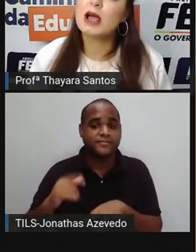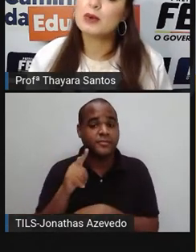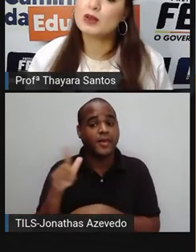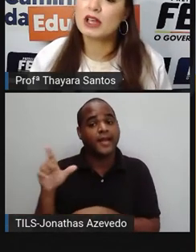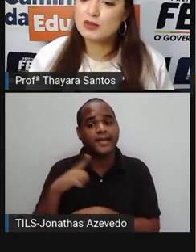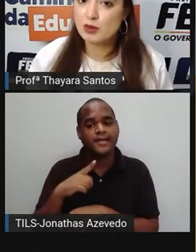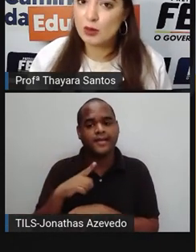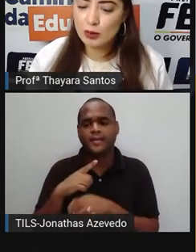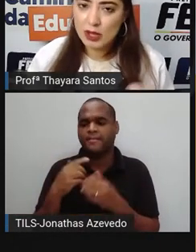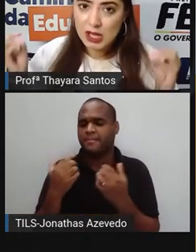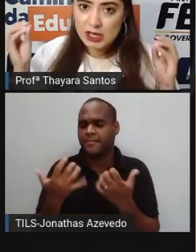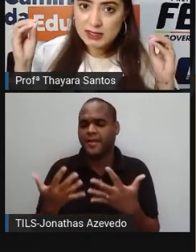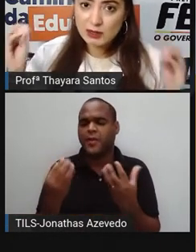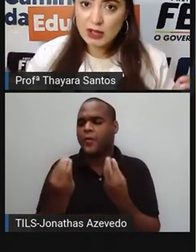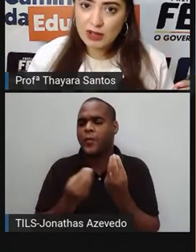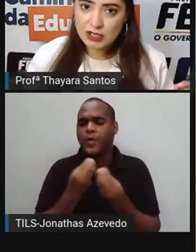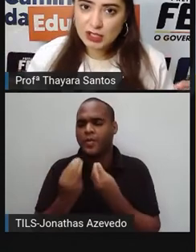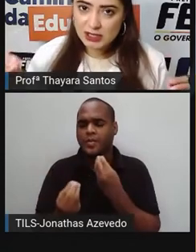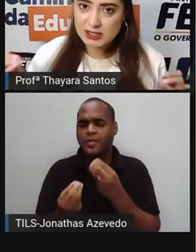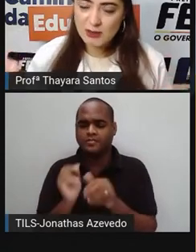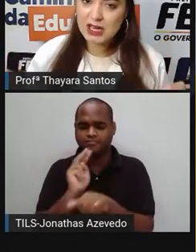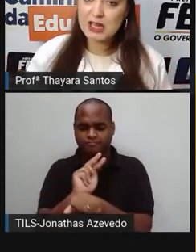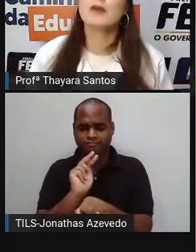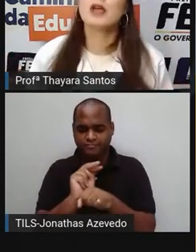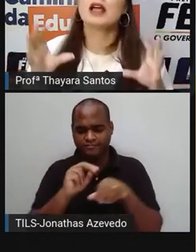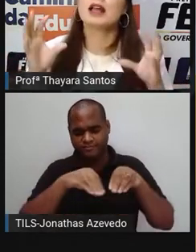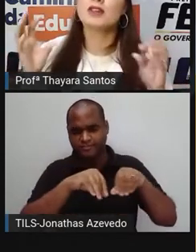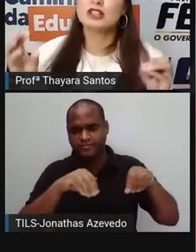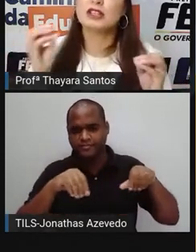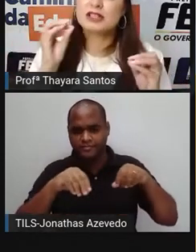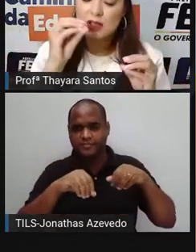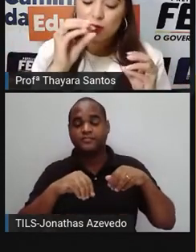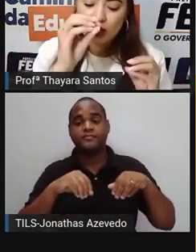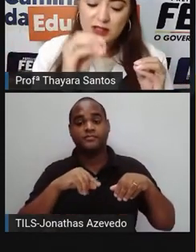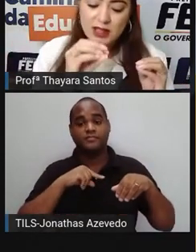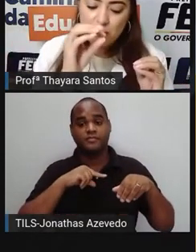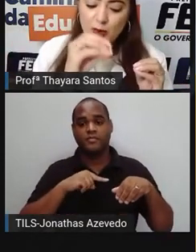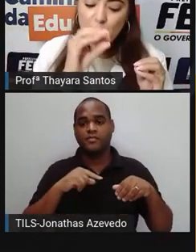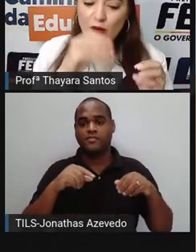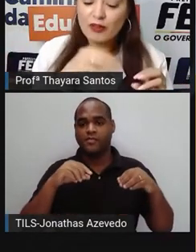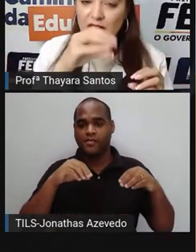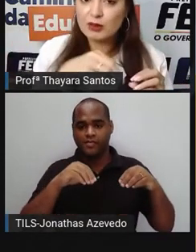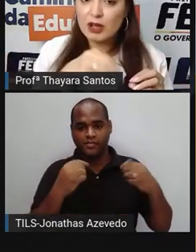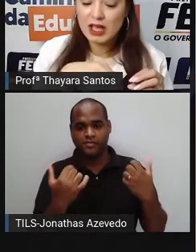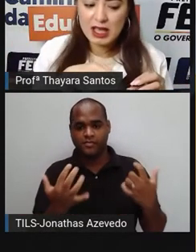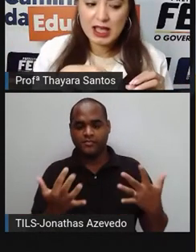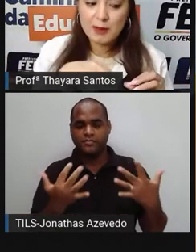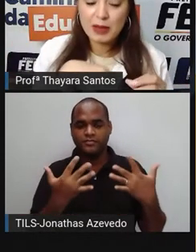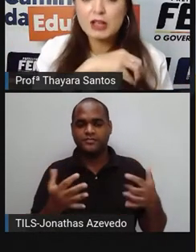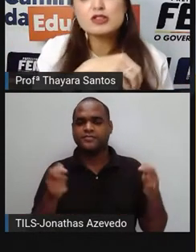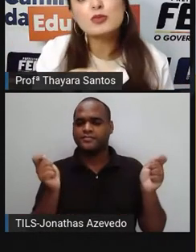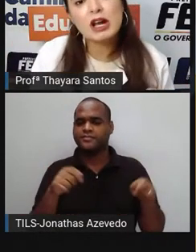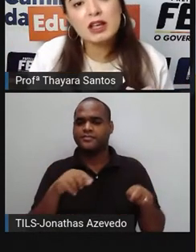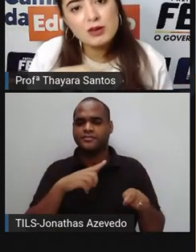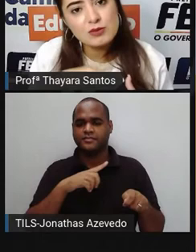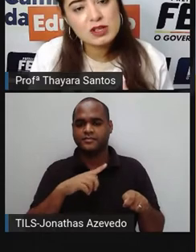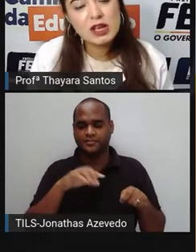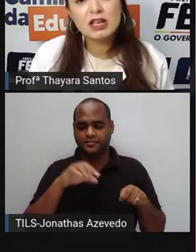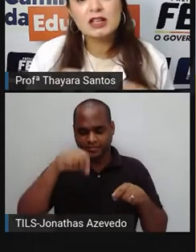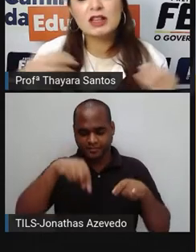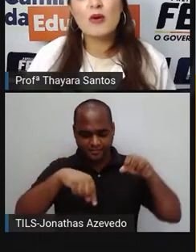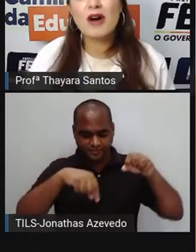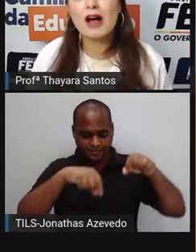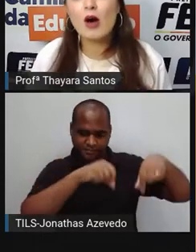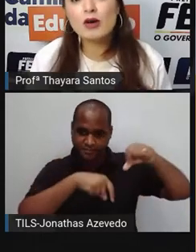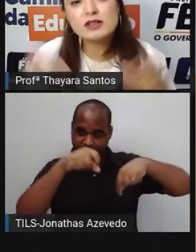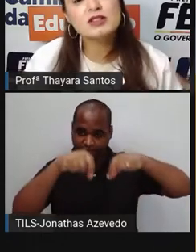mata ciliar protege o solo se eu tenho vegetação ali aquela vegetação está promovendo é pequenos Buraquinhos